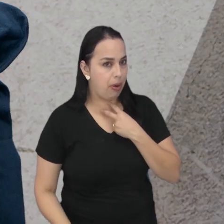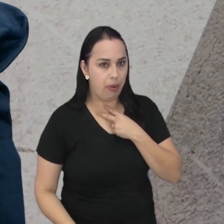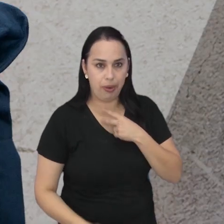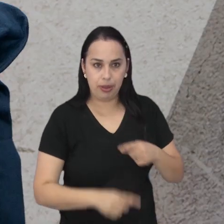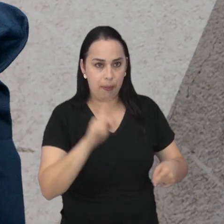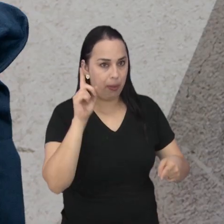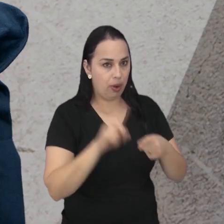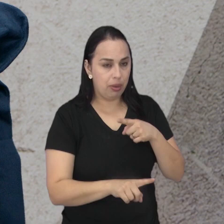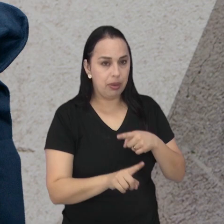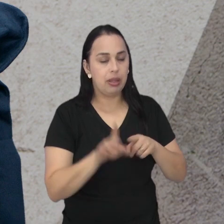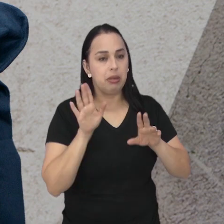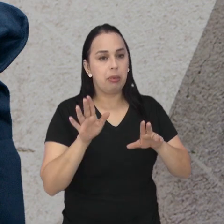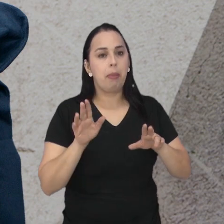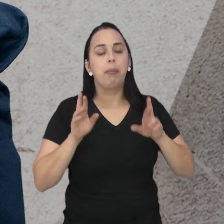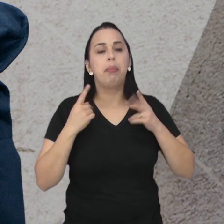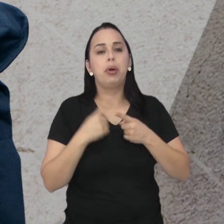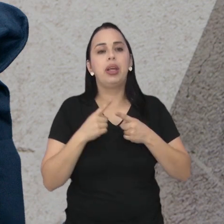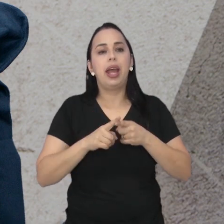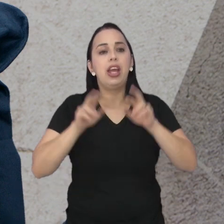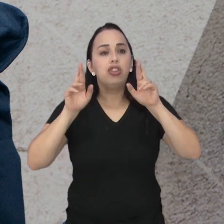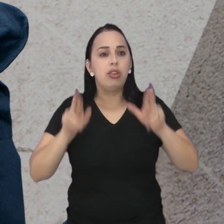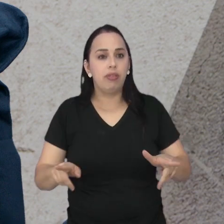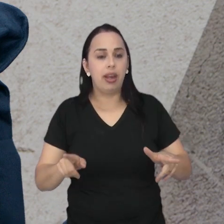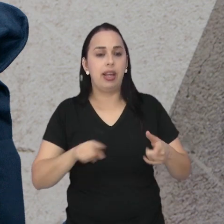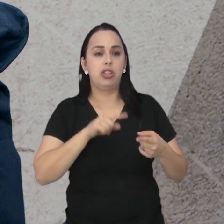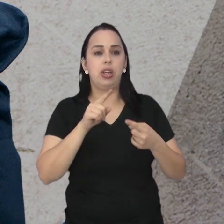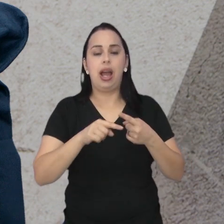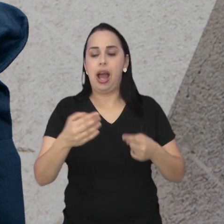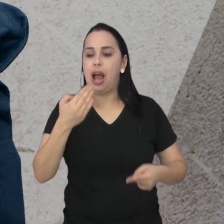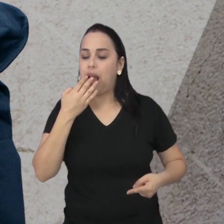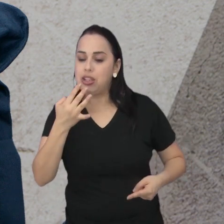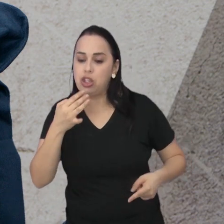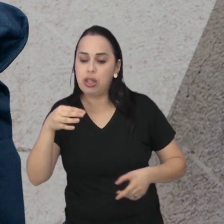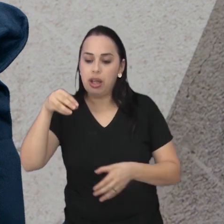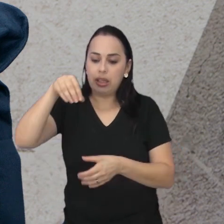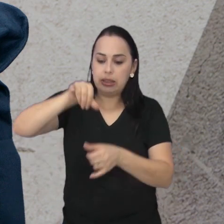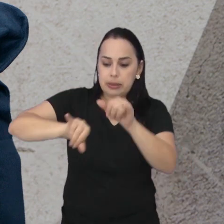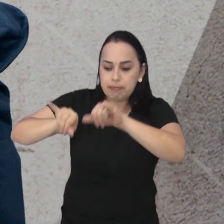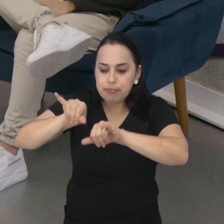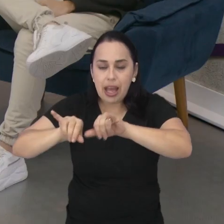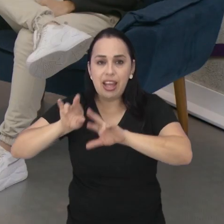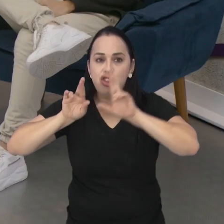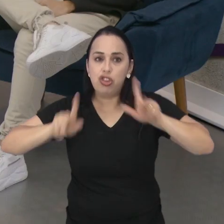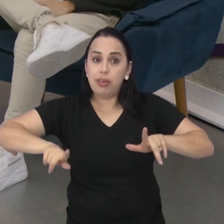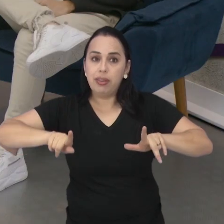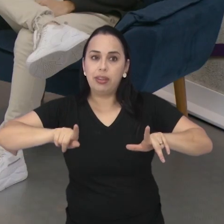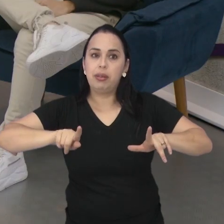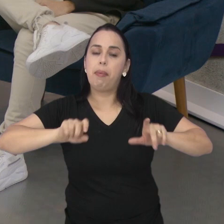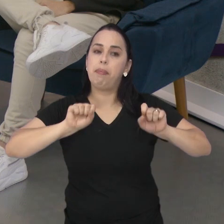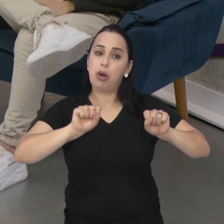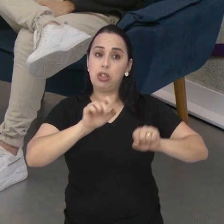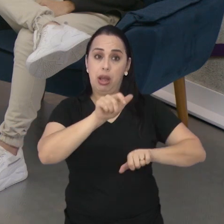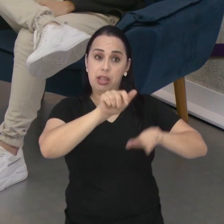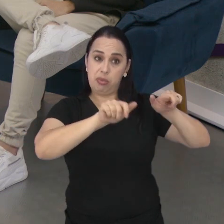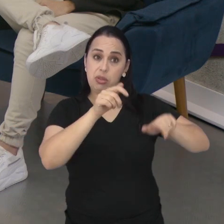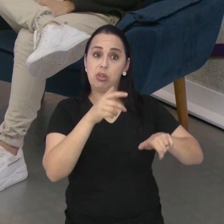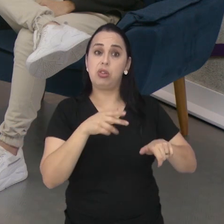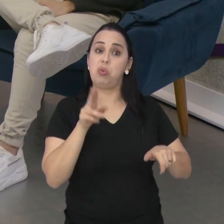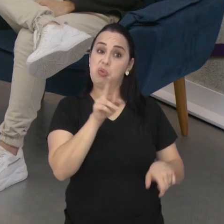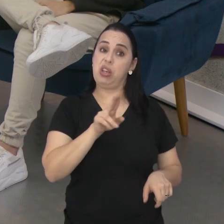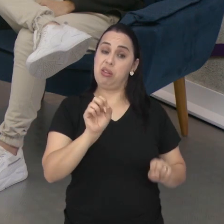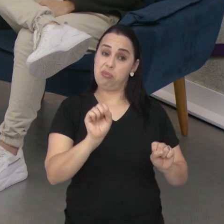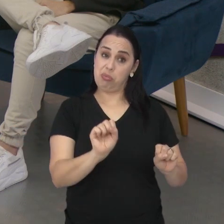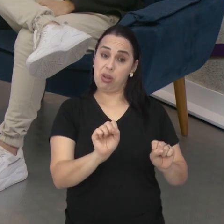O resultado é totalmente diferente, a composição é diferente, né? Então, pode ser que exista pessoas que usem,